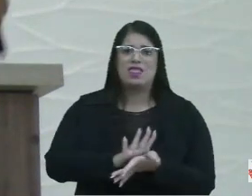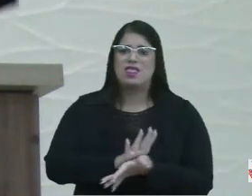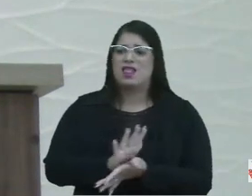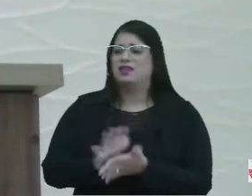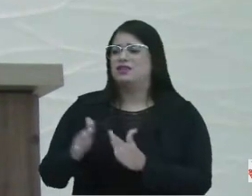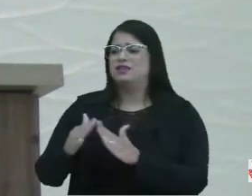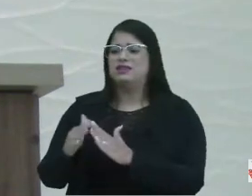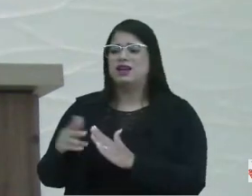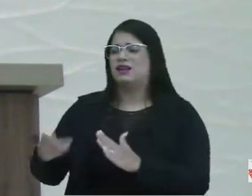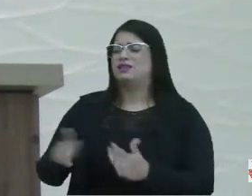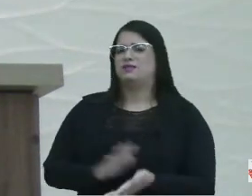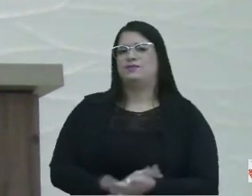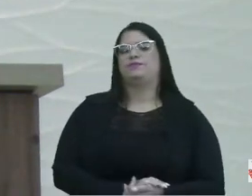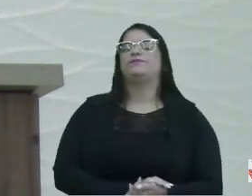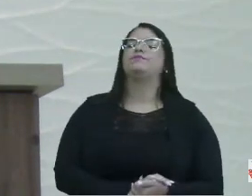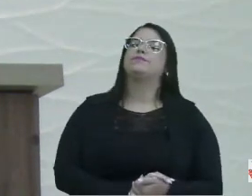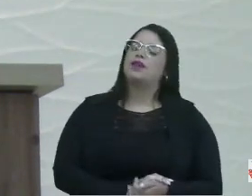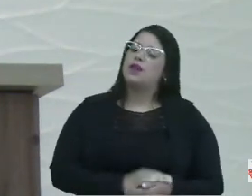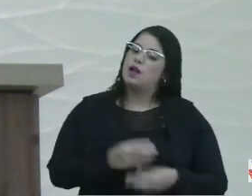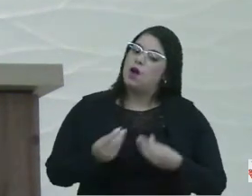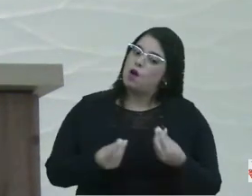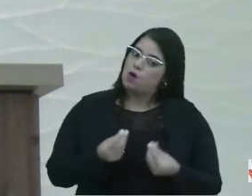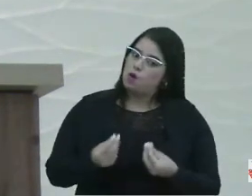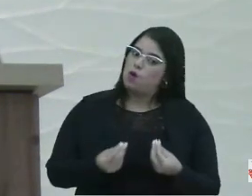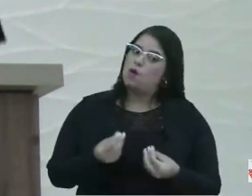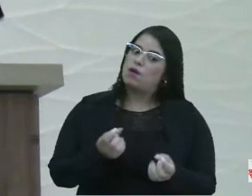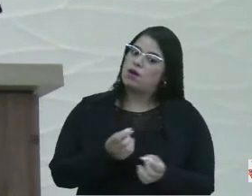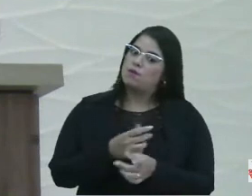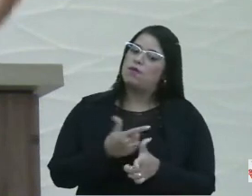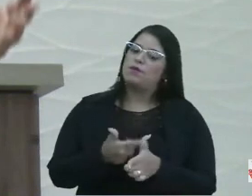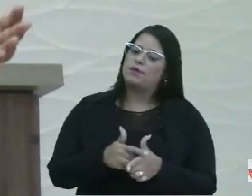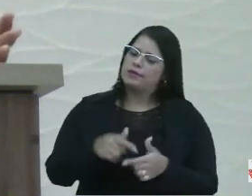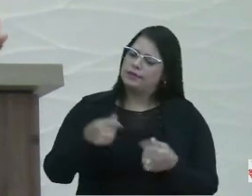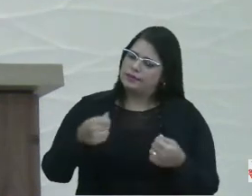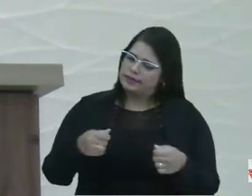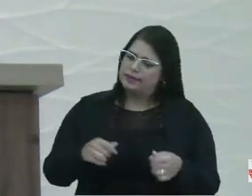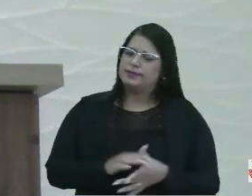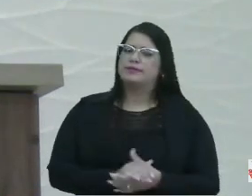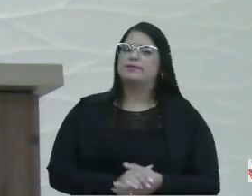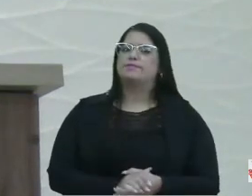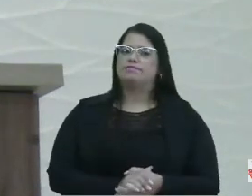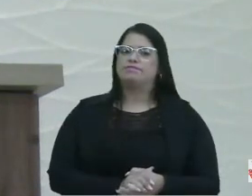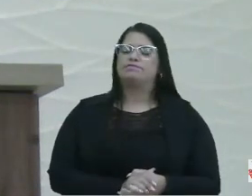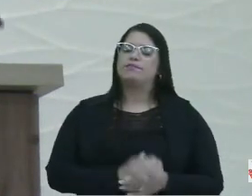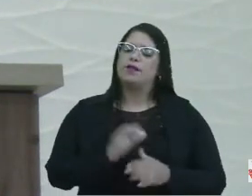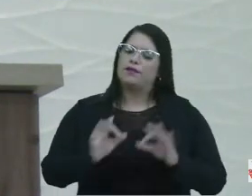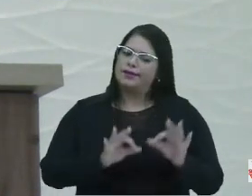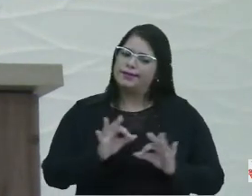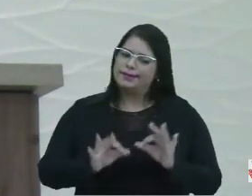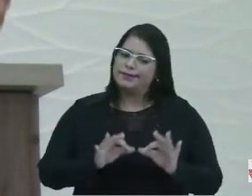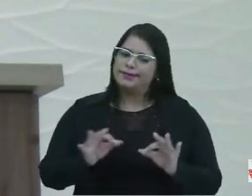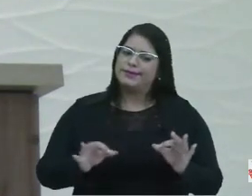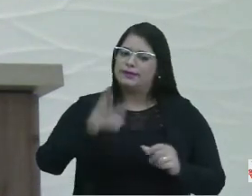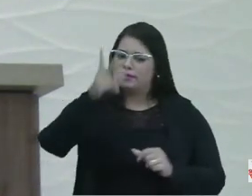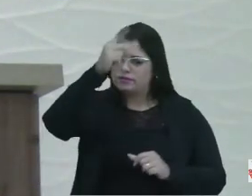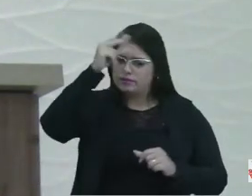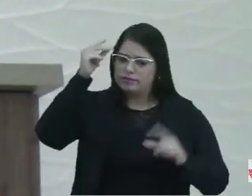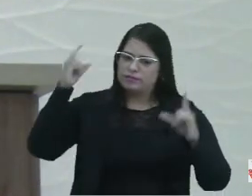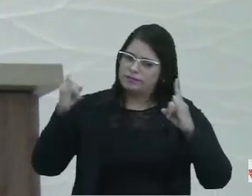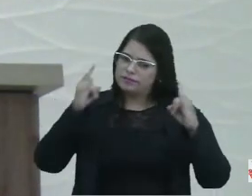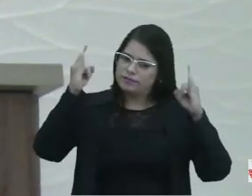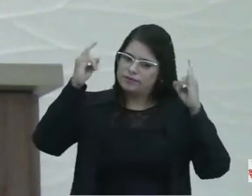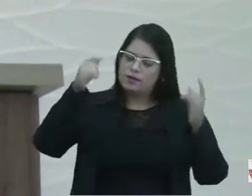Então, veja aí a possibilidade, faça uma operação aí na prefeitura, contrate mais